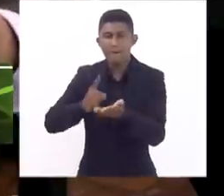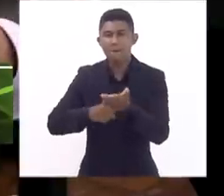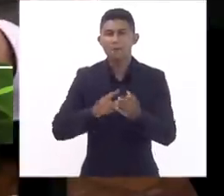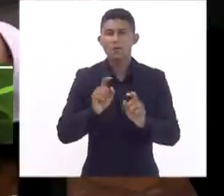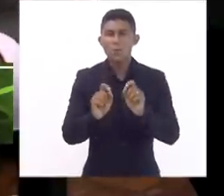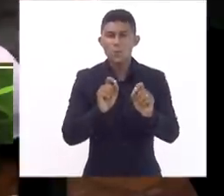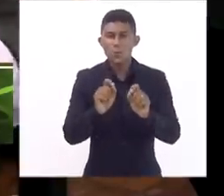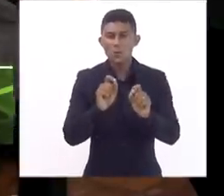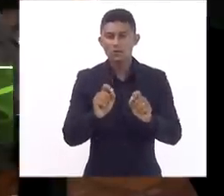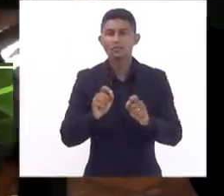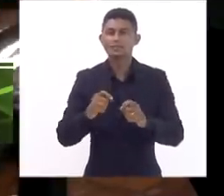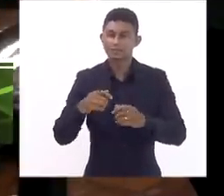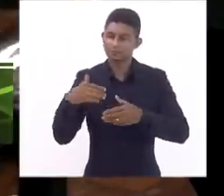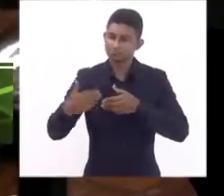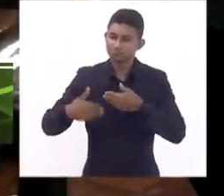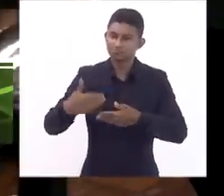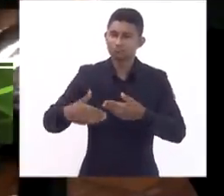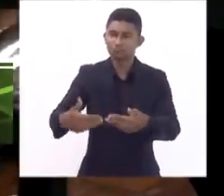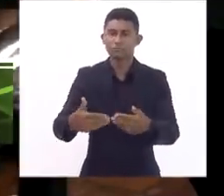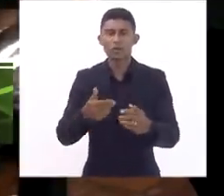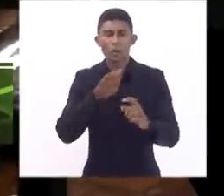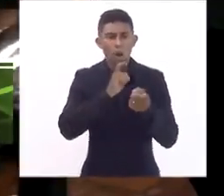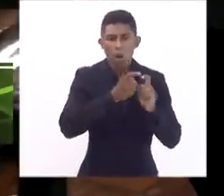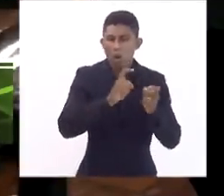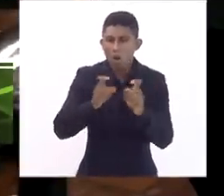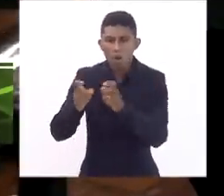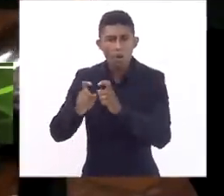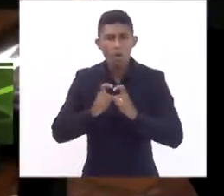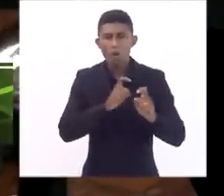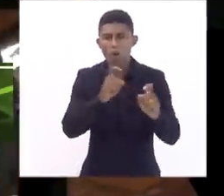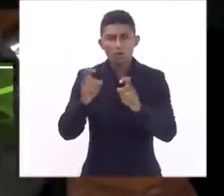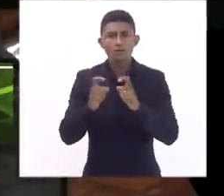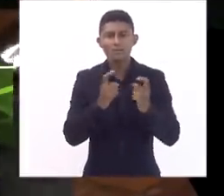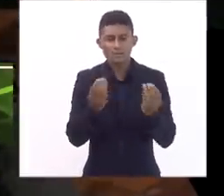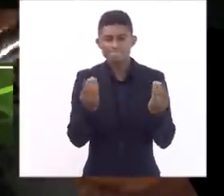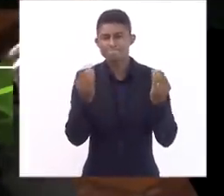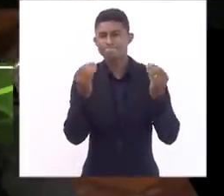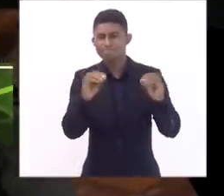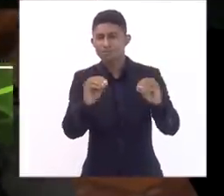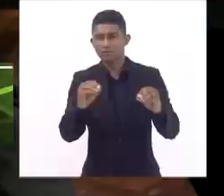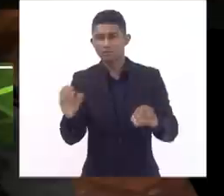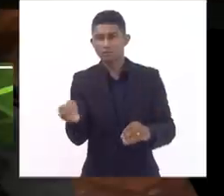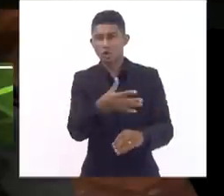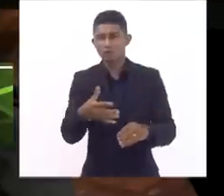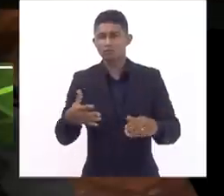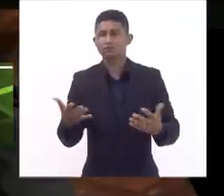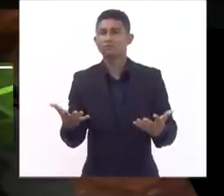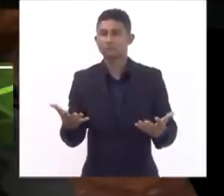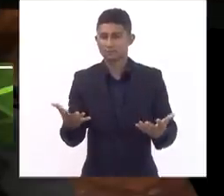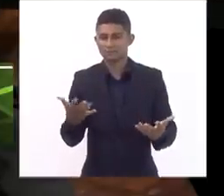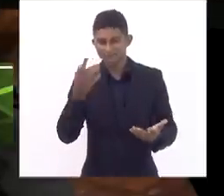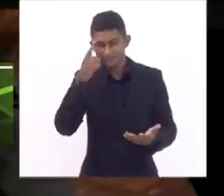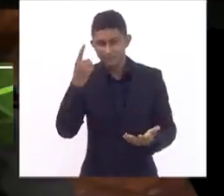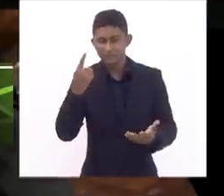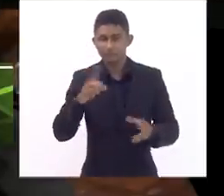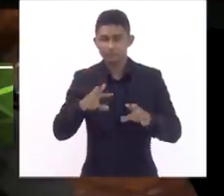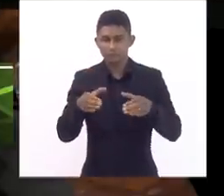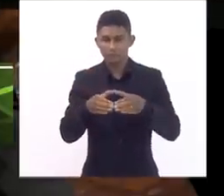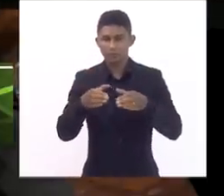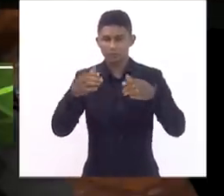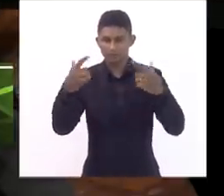regular e contínua, fazer a discussão sobre a implantação desse processo na rede. Esse processo, esse grupo de